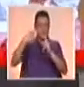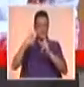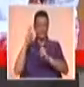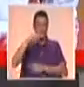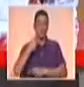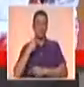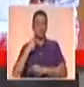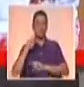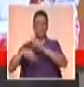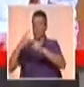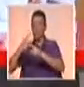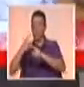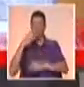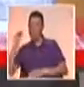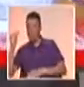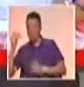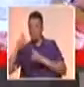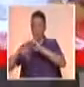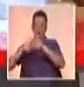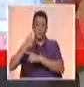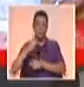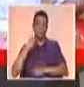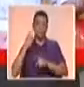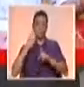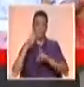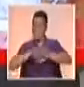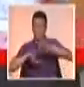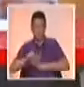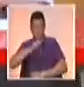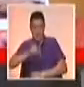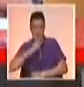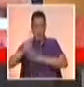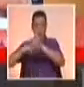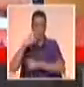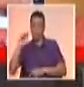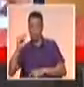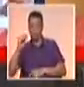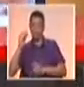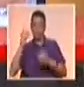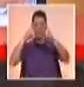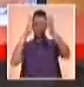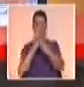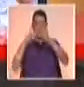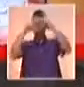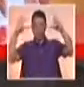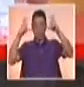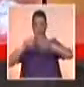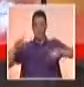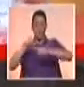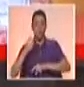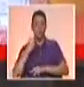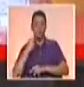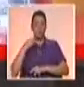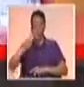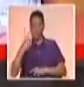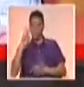cursos onde há a maioria de alunos, porque senão os cursos são suspensos e não se faz. Exatamente. Ou seja, um aluno surdo chega ao secundário e vai para aquele curso, ou para tem